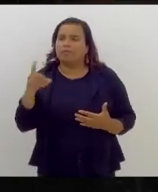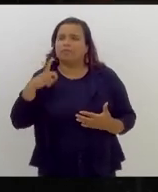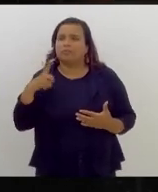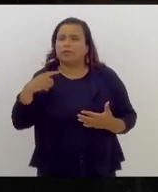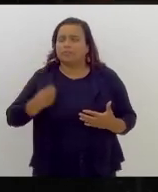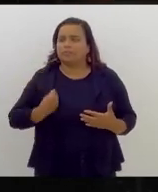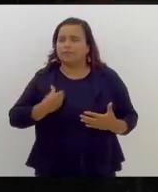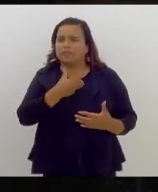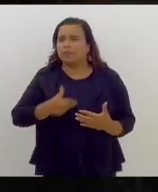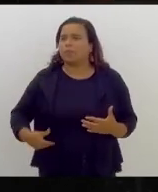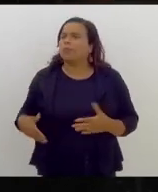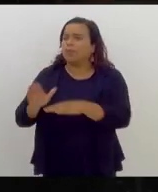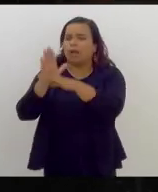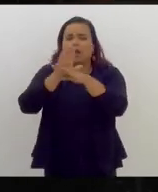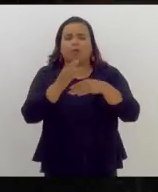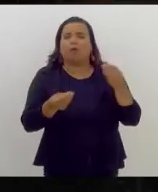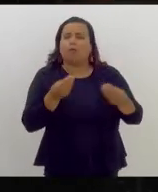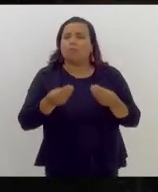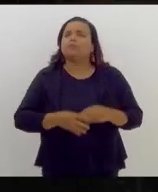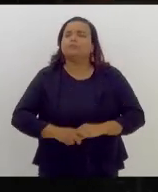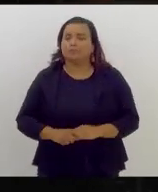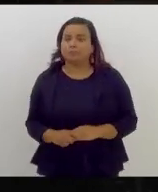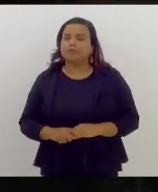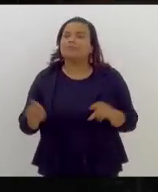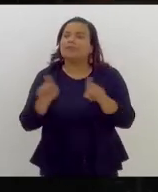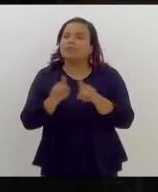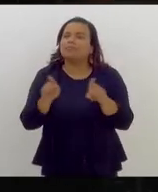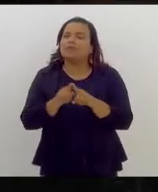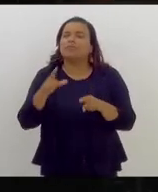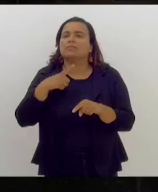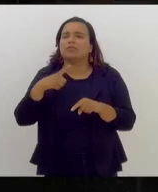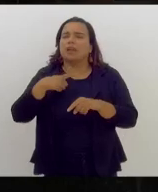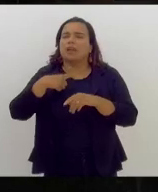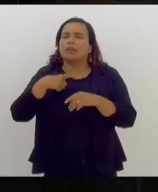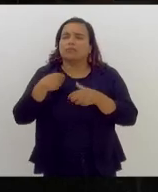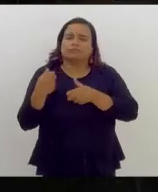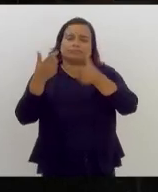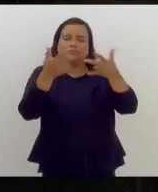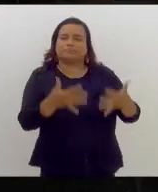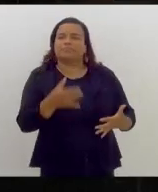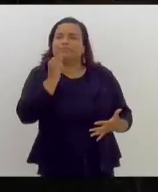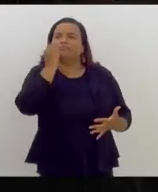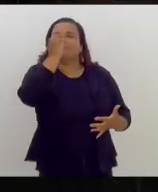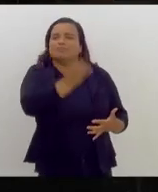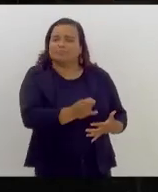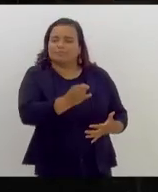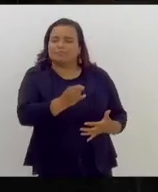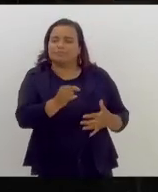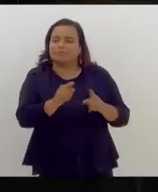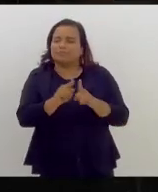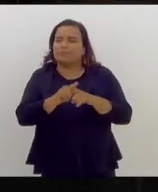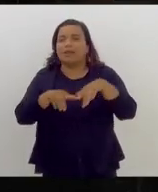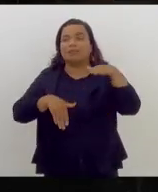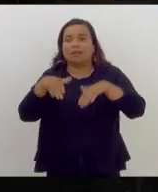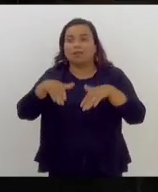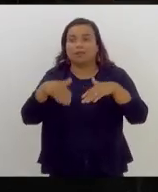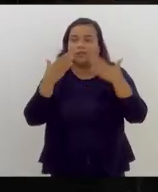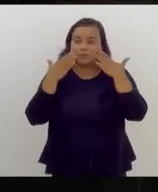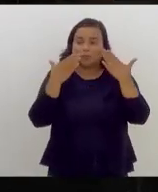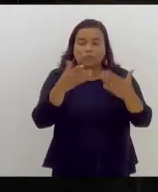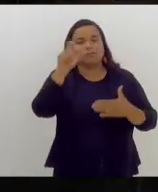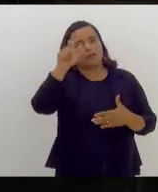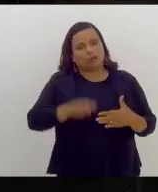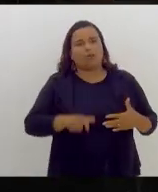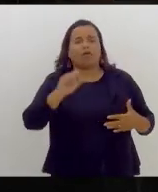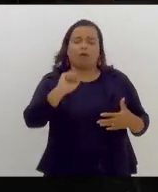vida pública. E eu tenho uma mensagem e trazer talvez o retrato do